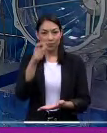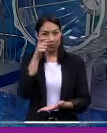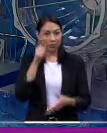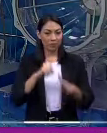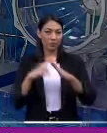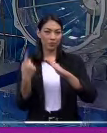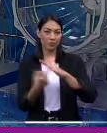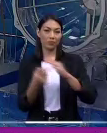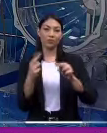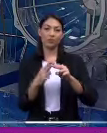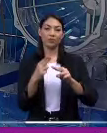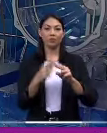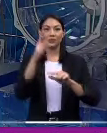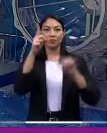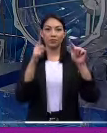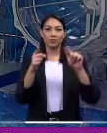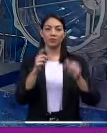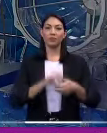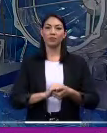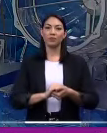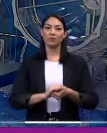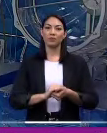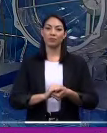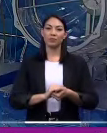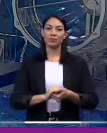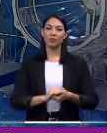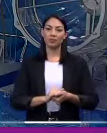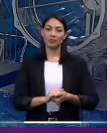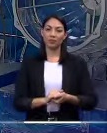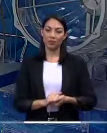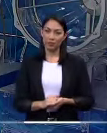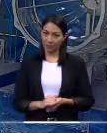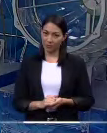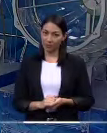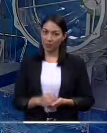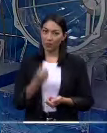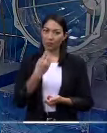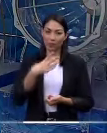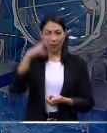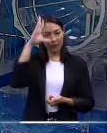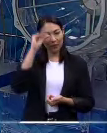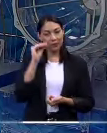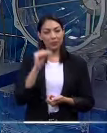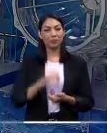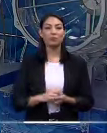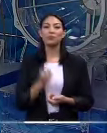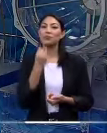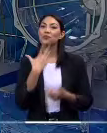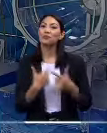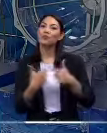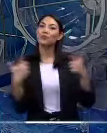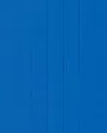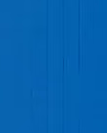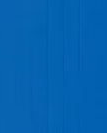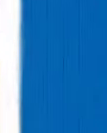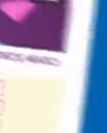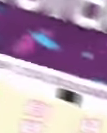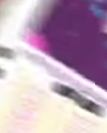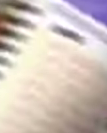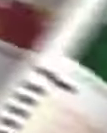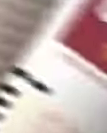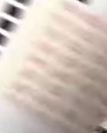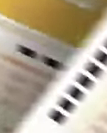acompanha pelas redes sociais da Caixa e da Rede TV. Eu vou ficando por aqui. Uma boa noite e boa sorte.